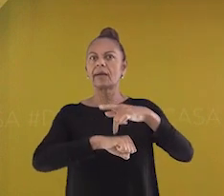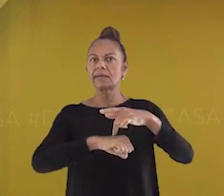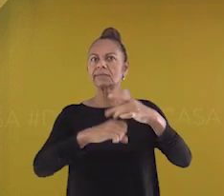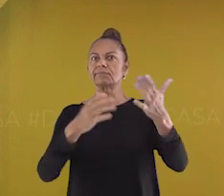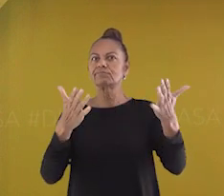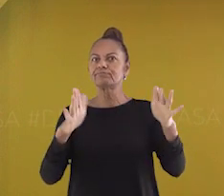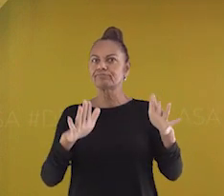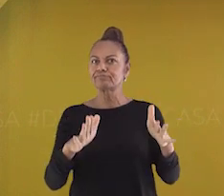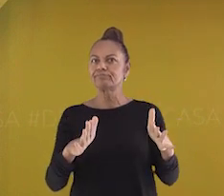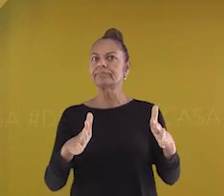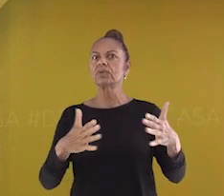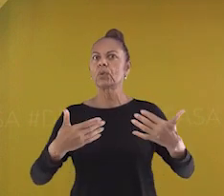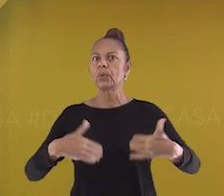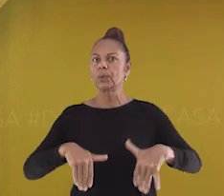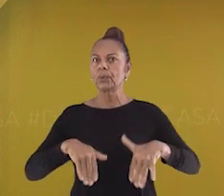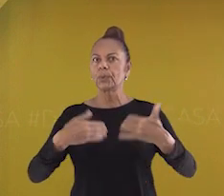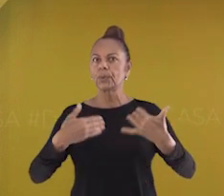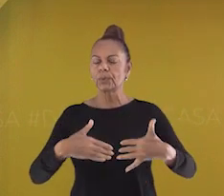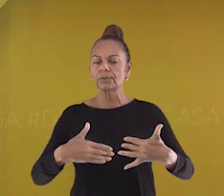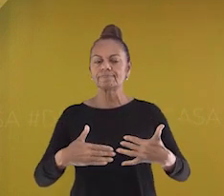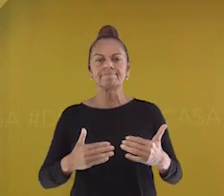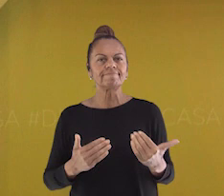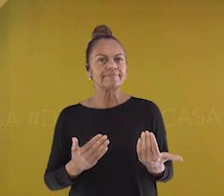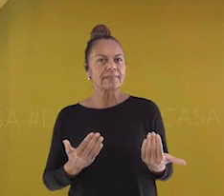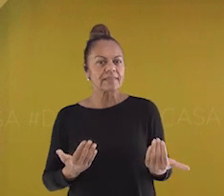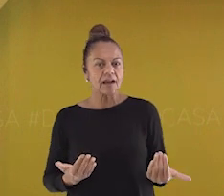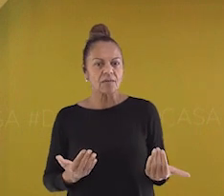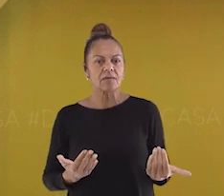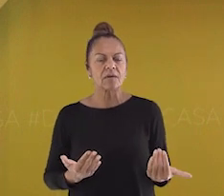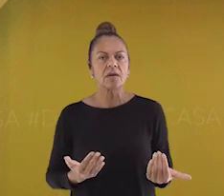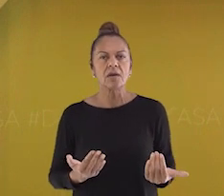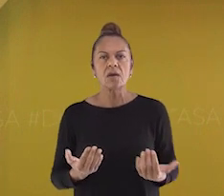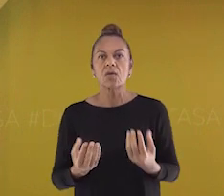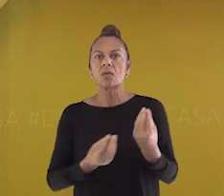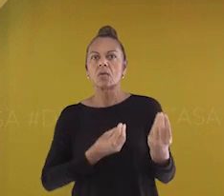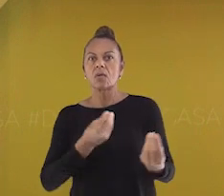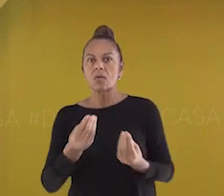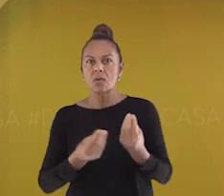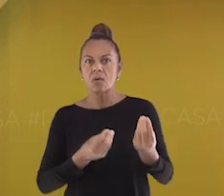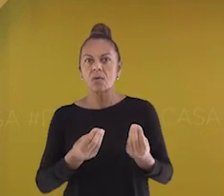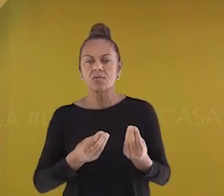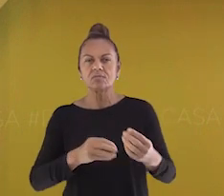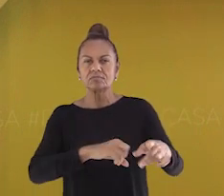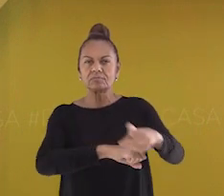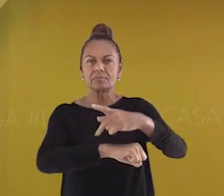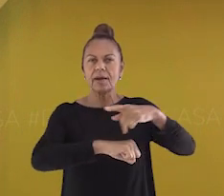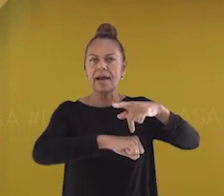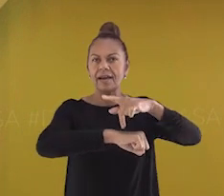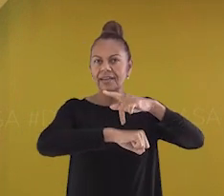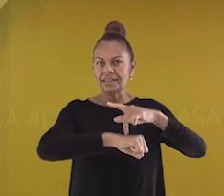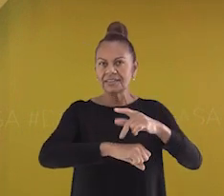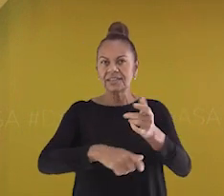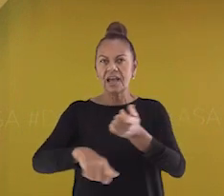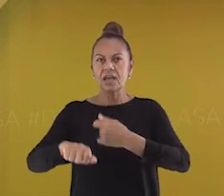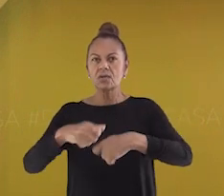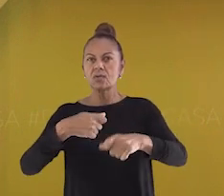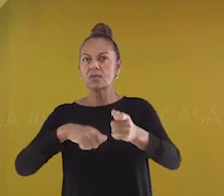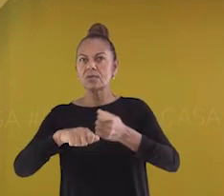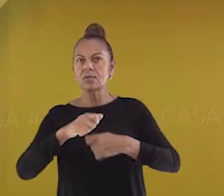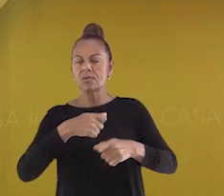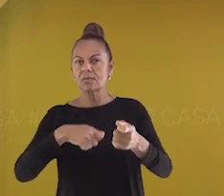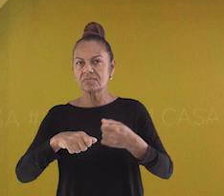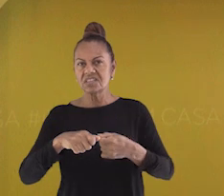renda e o trabalho em geral são indicadores capazes de traduzir o cenário econômico de uma nação.